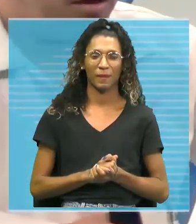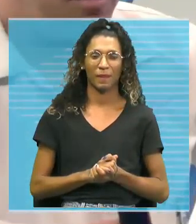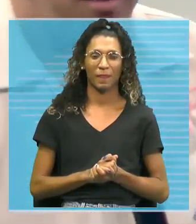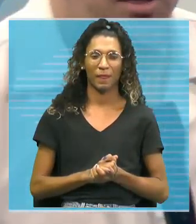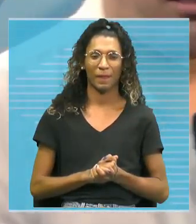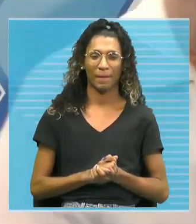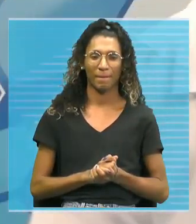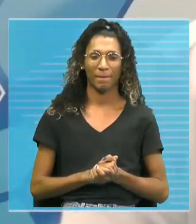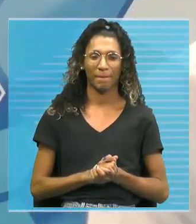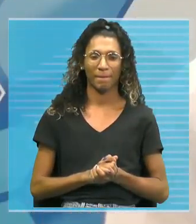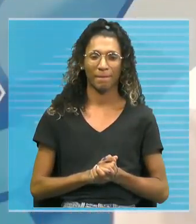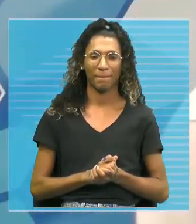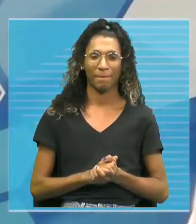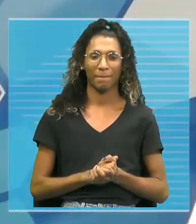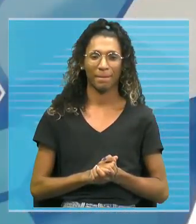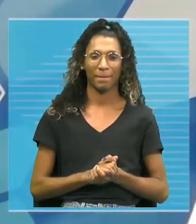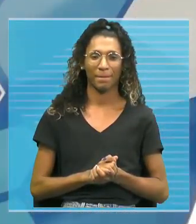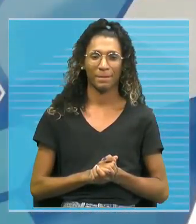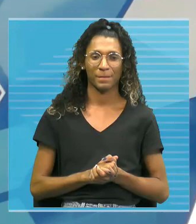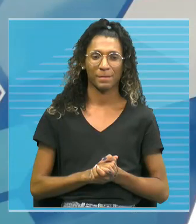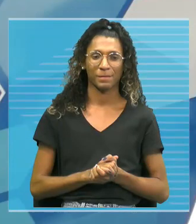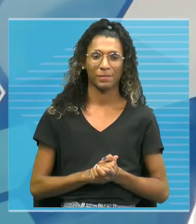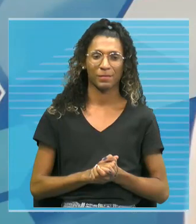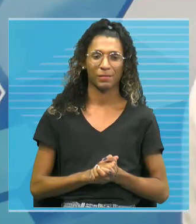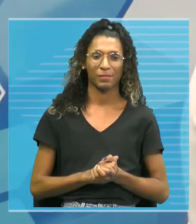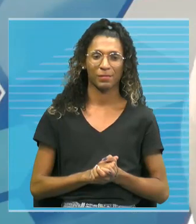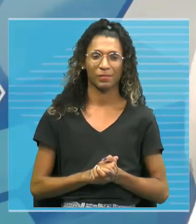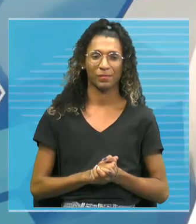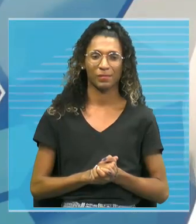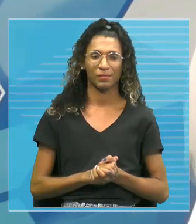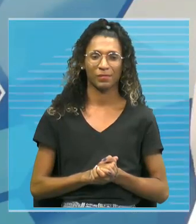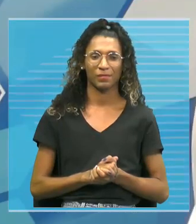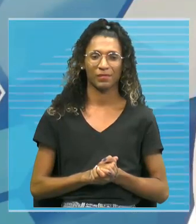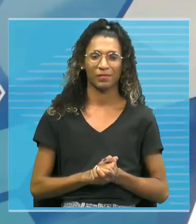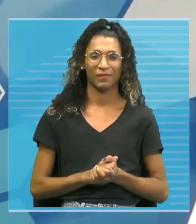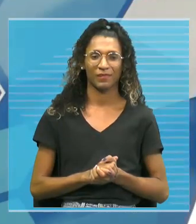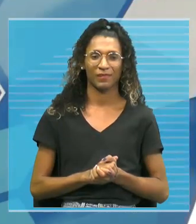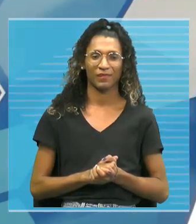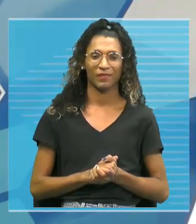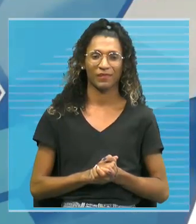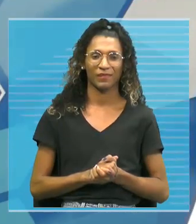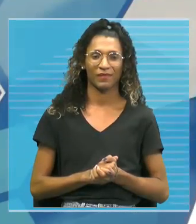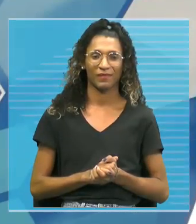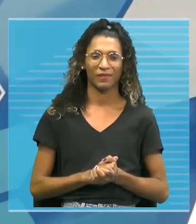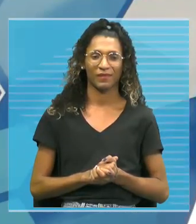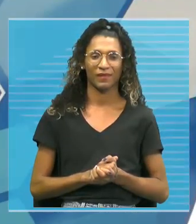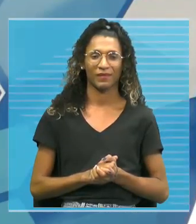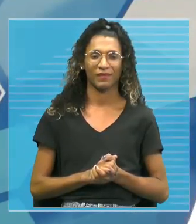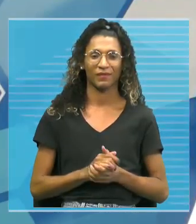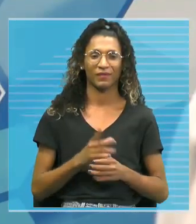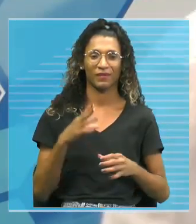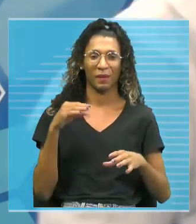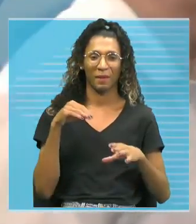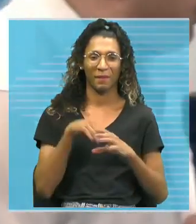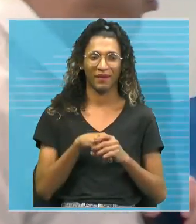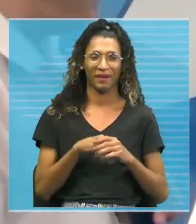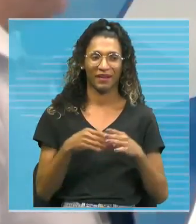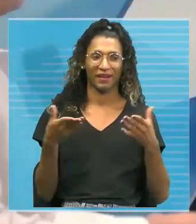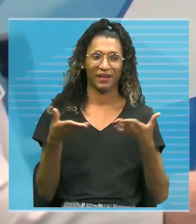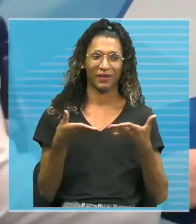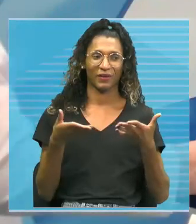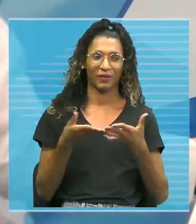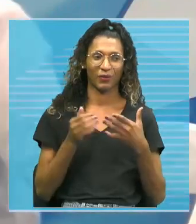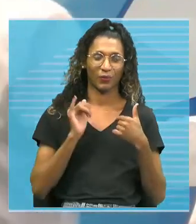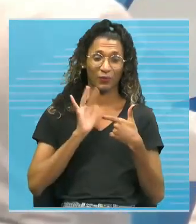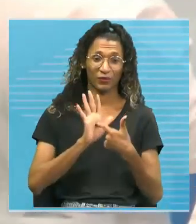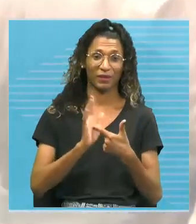deixa. Isso. Eu vou pegar bem aqui ao vivo, né? Ao vivo e em cores.